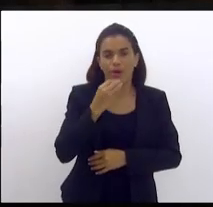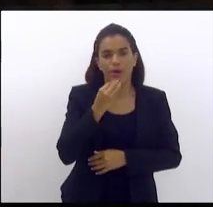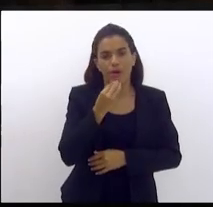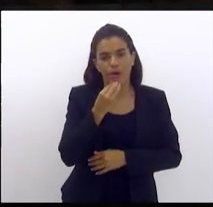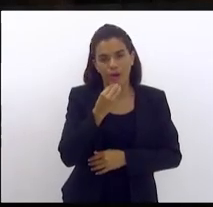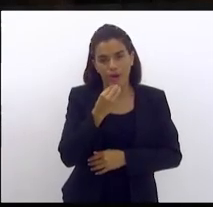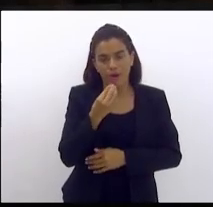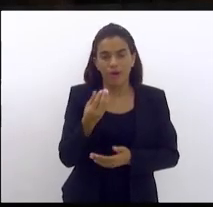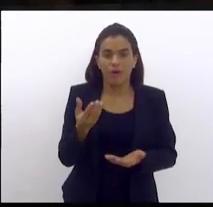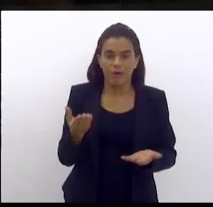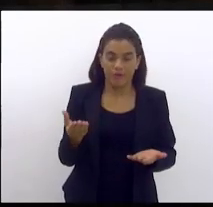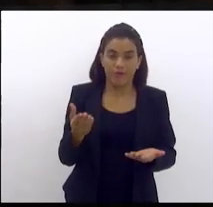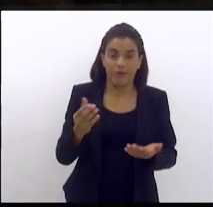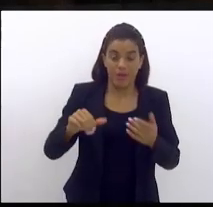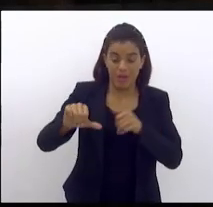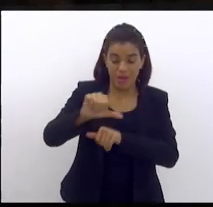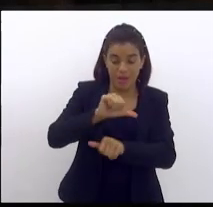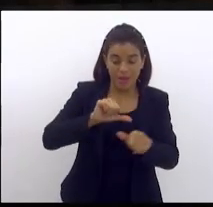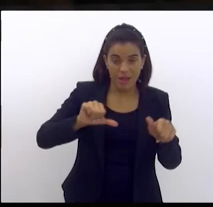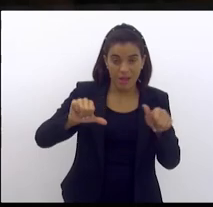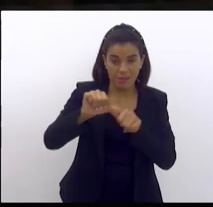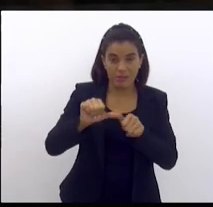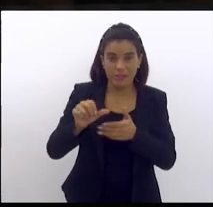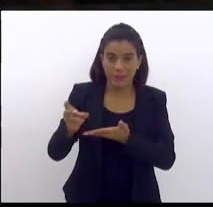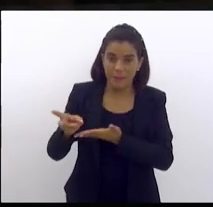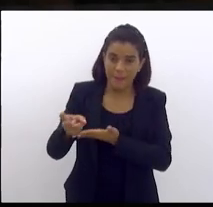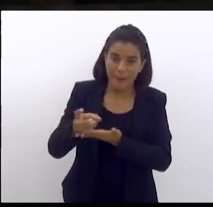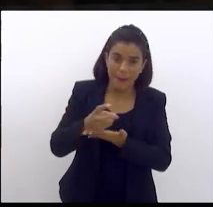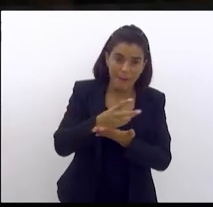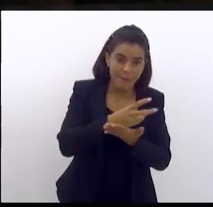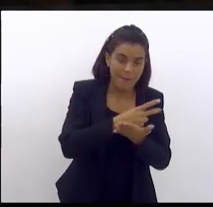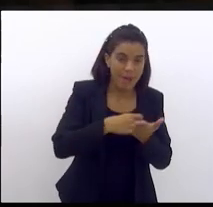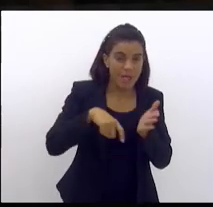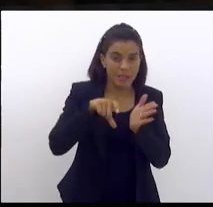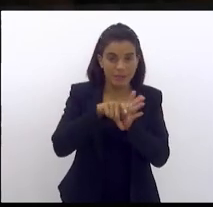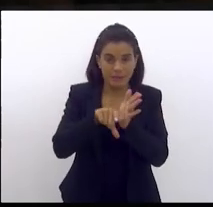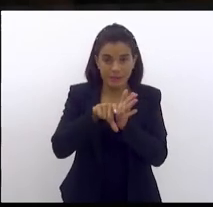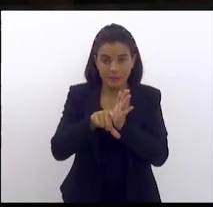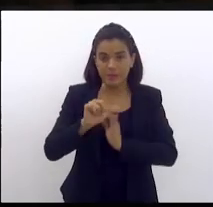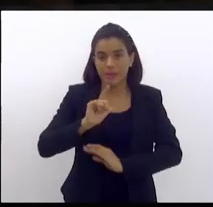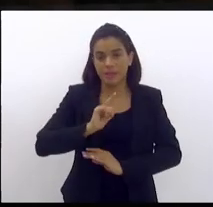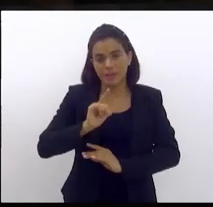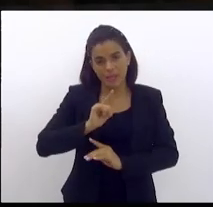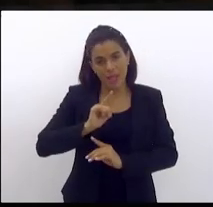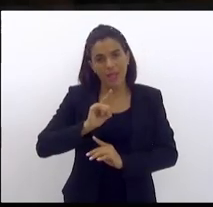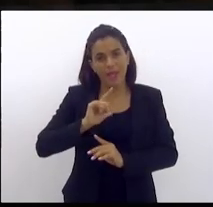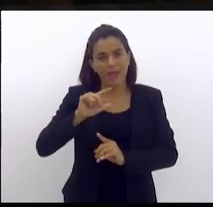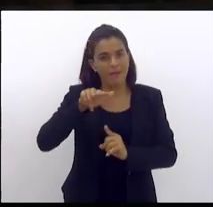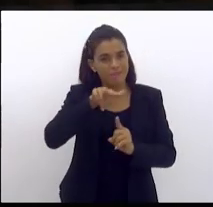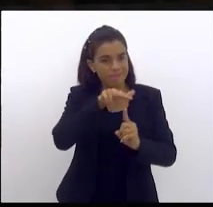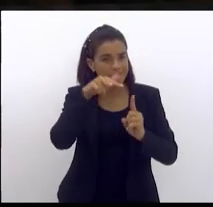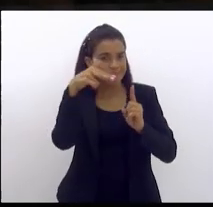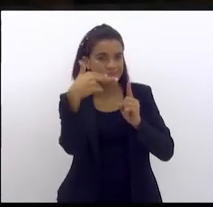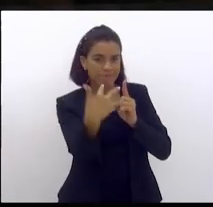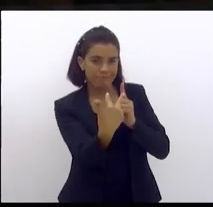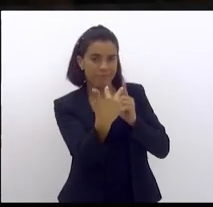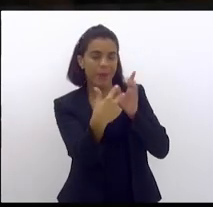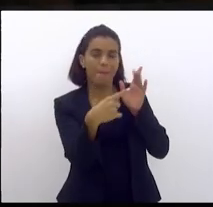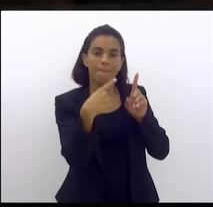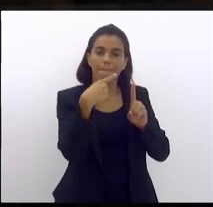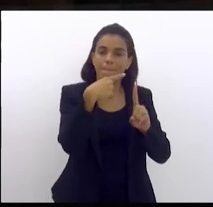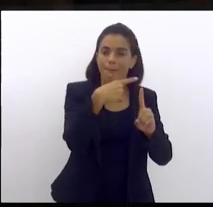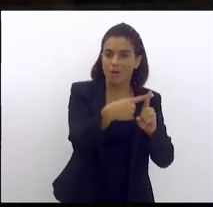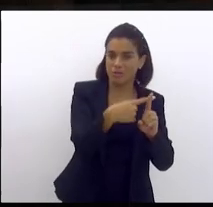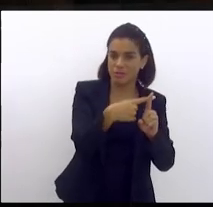claro que a reforma tributária tem aspectos positivos e tem